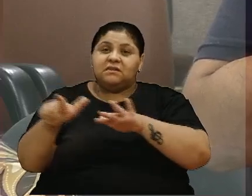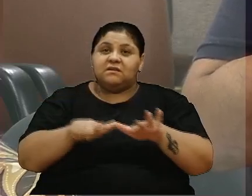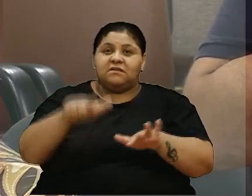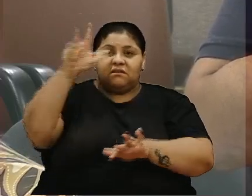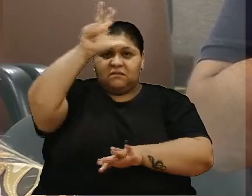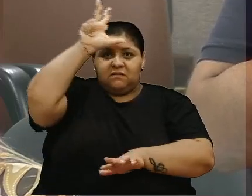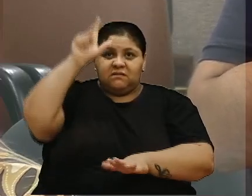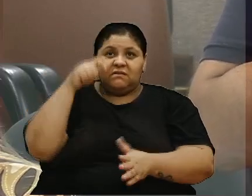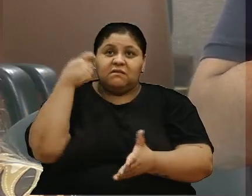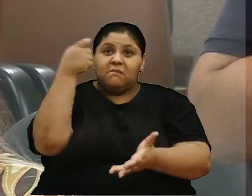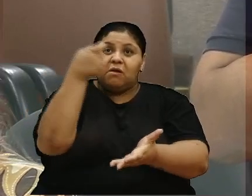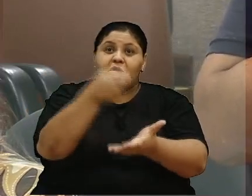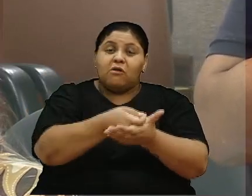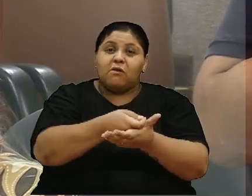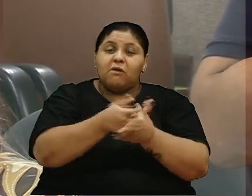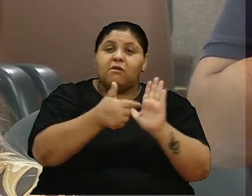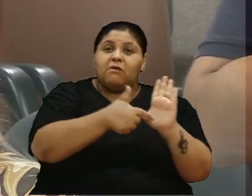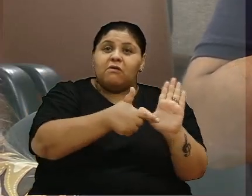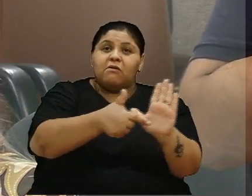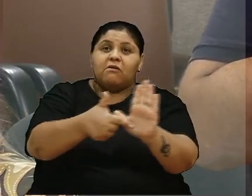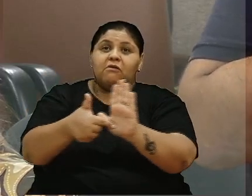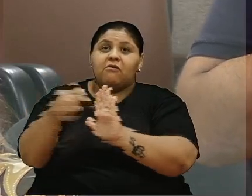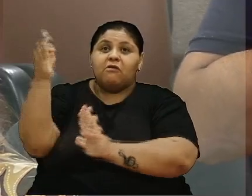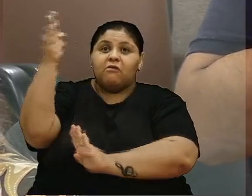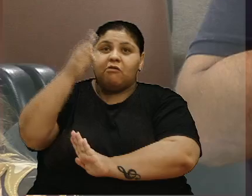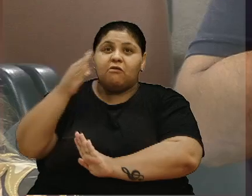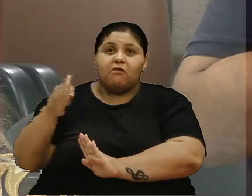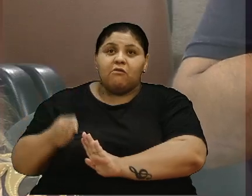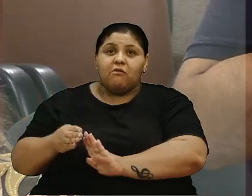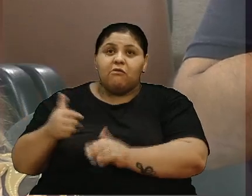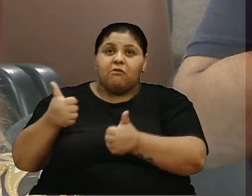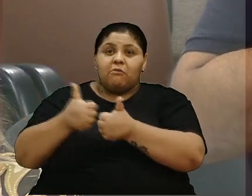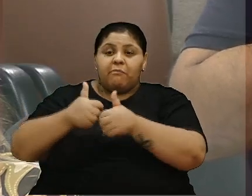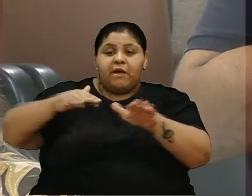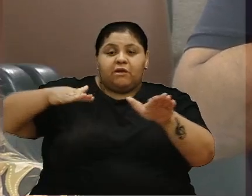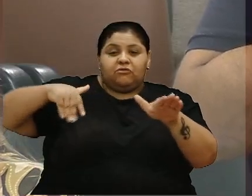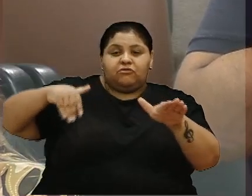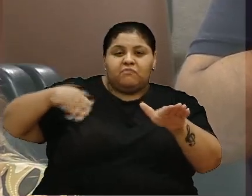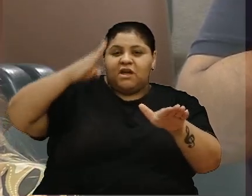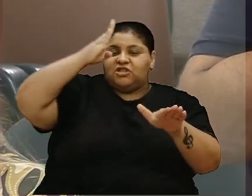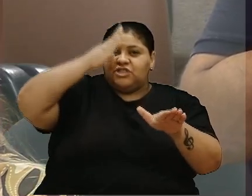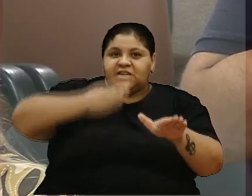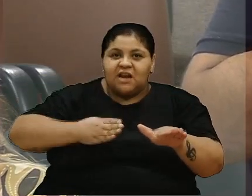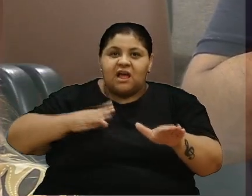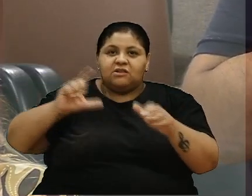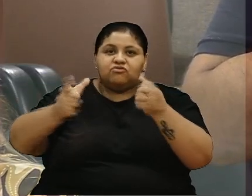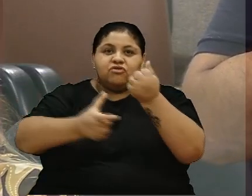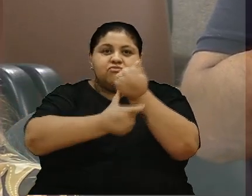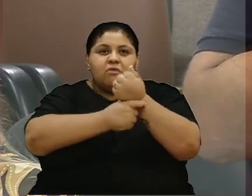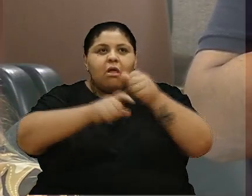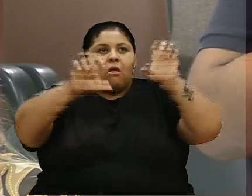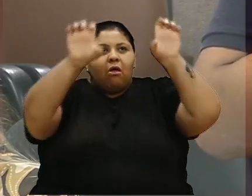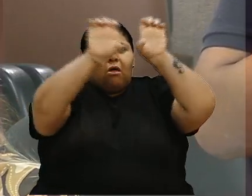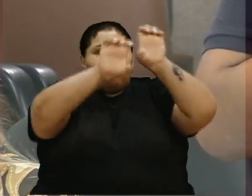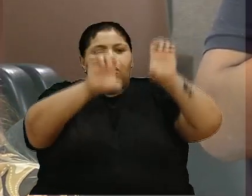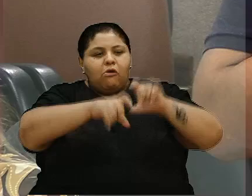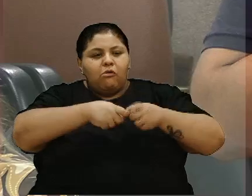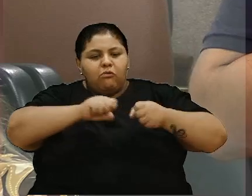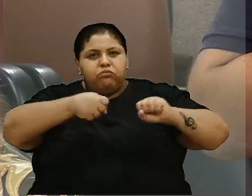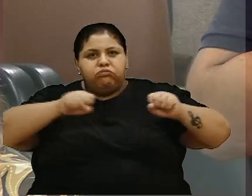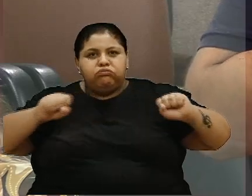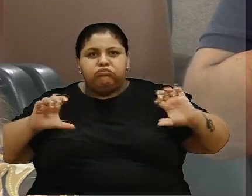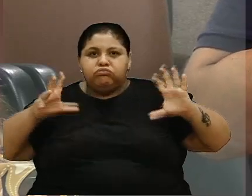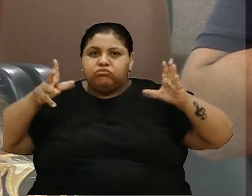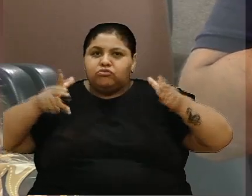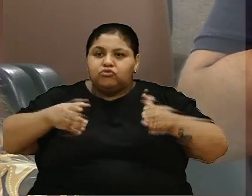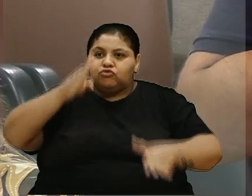bancou shows nacionais, beira-mar, tudo de graça, com segurança, com uma baita infraestrutura, de graça, ali na frente do